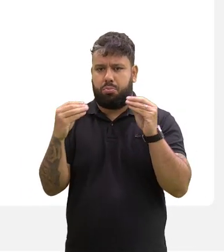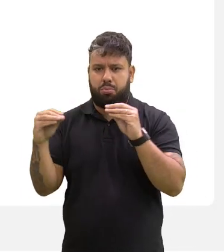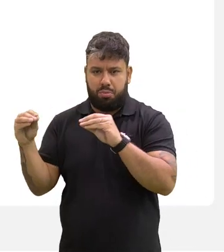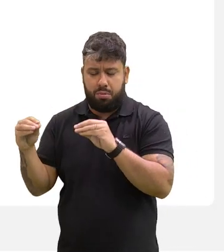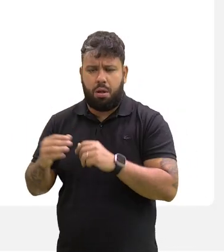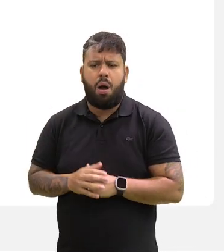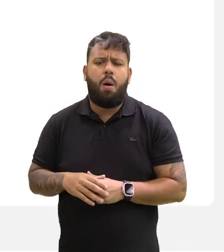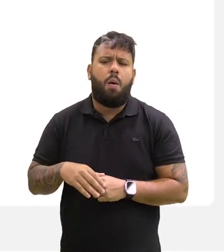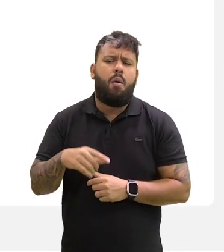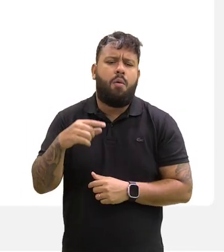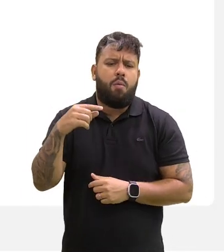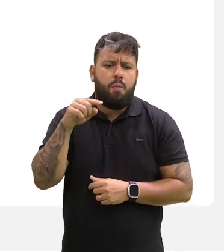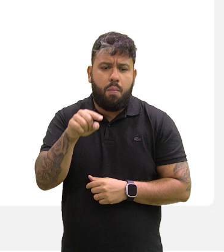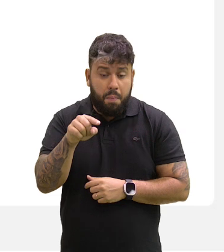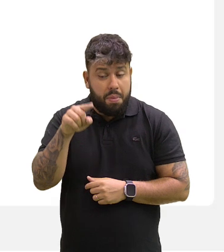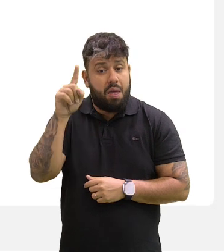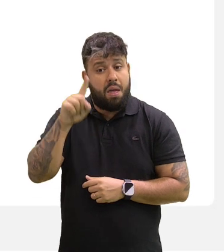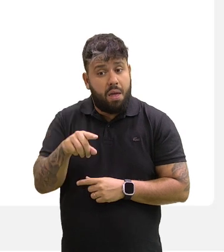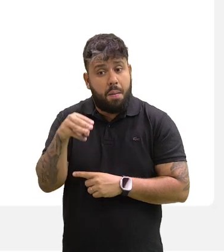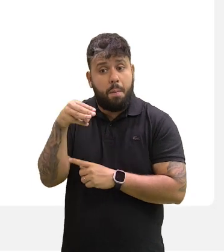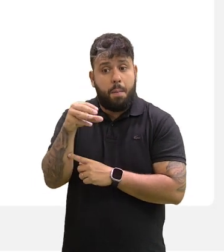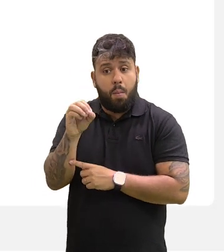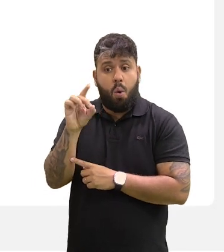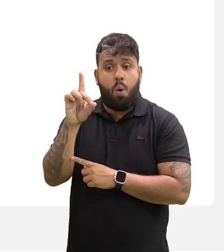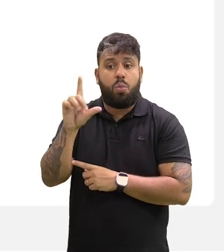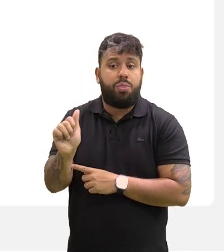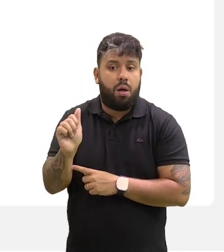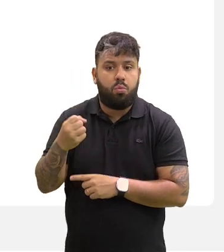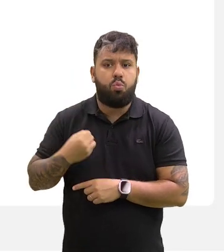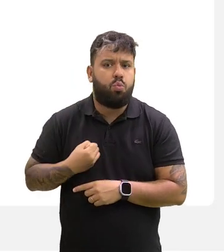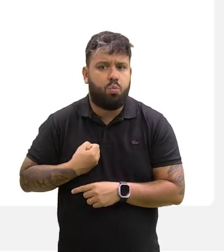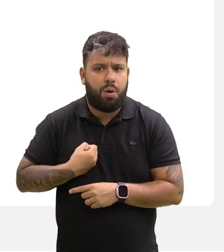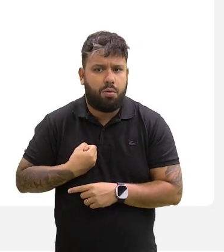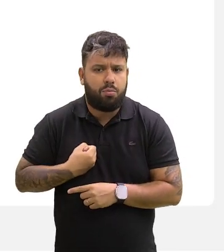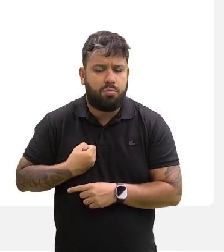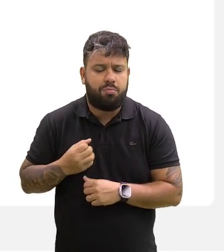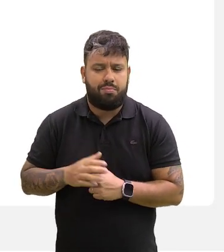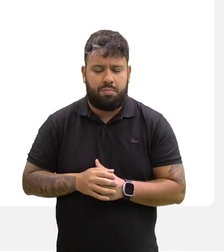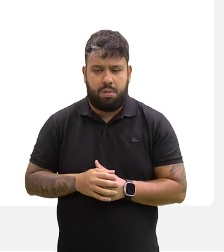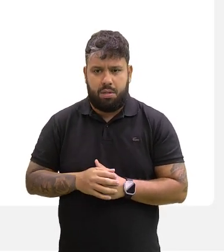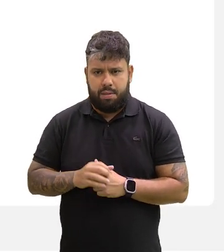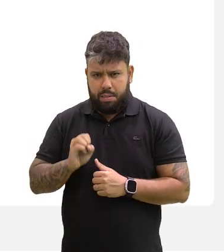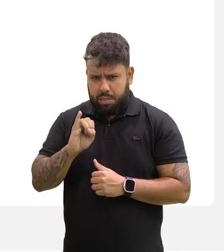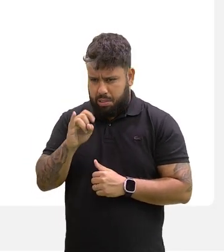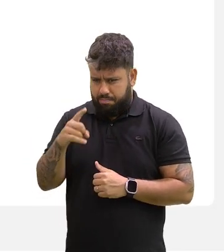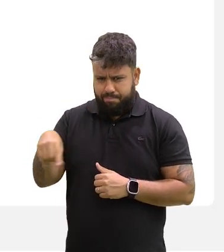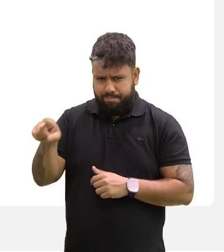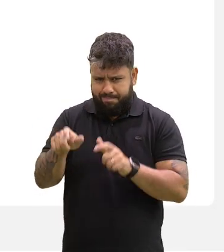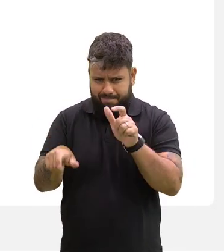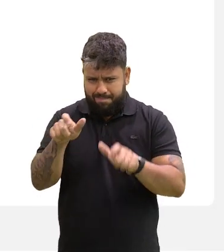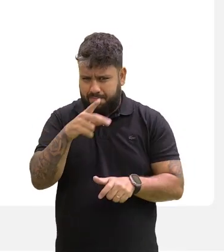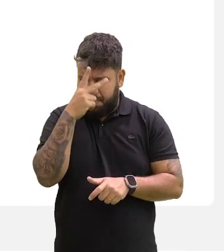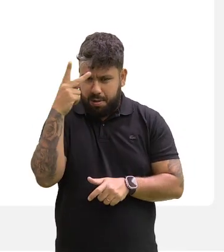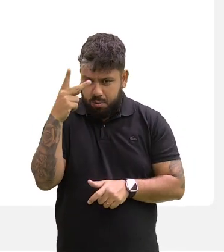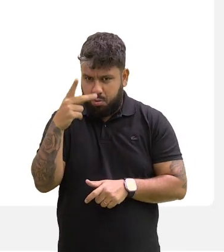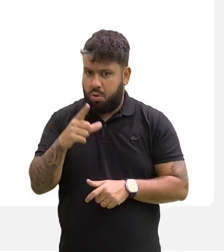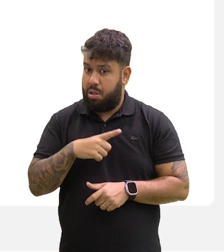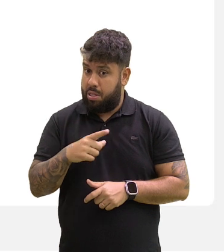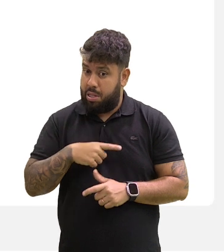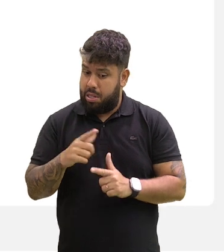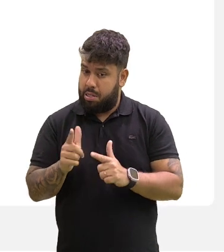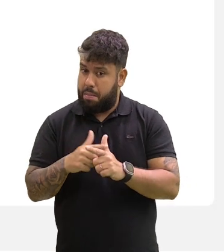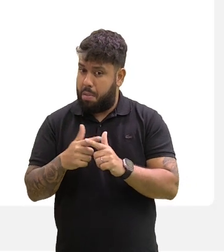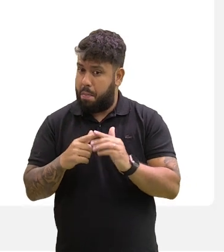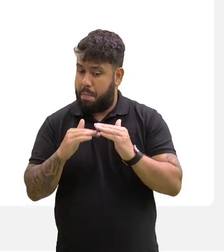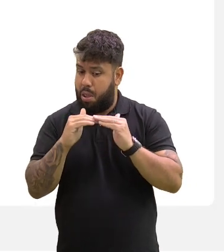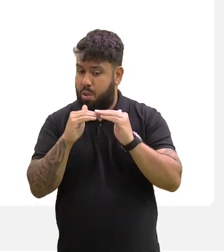a moda dos números dessa tabela. Se os jogadores dessa equipe, cujos números de calçado sejam menores